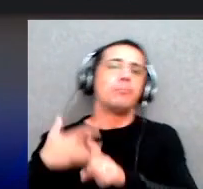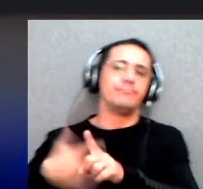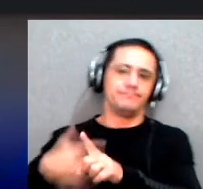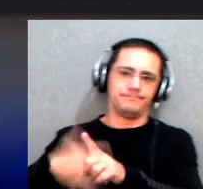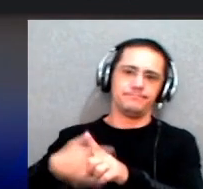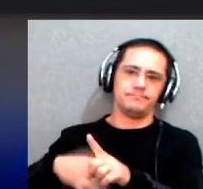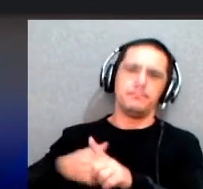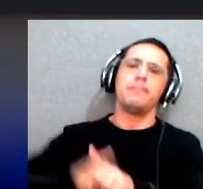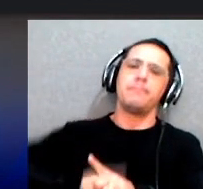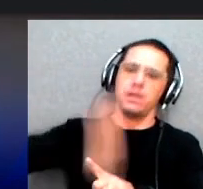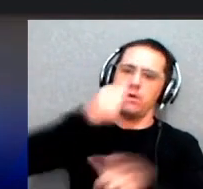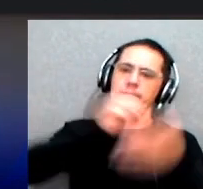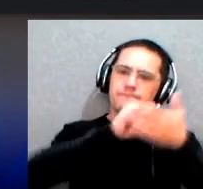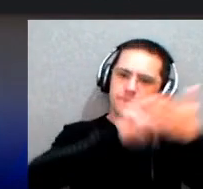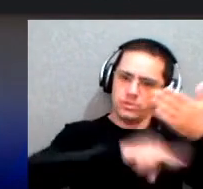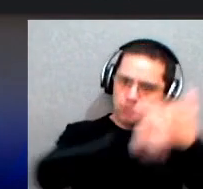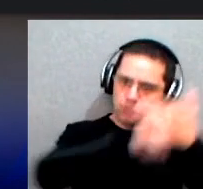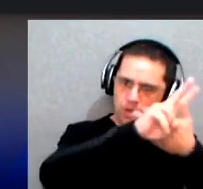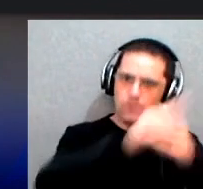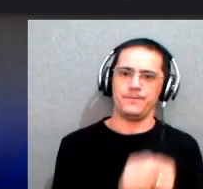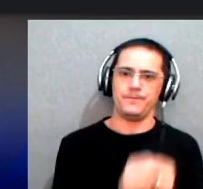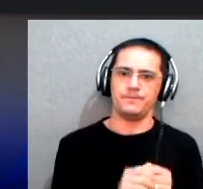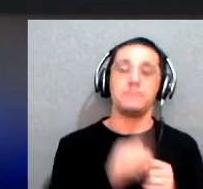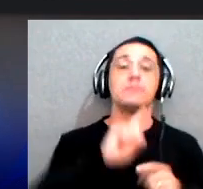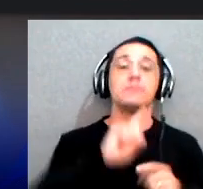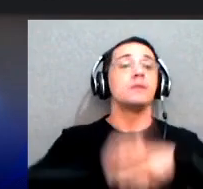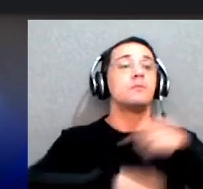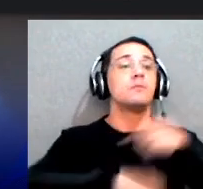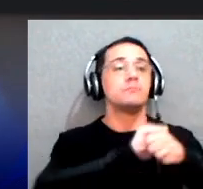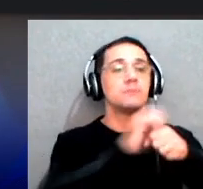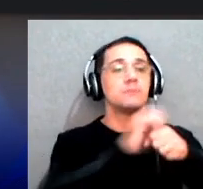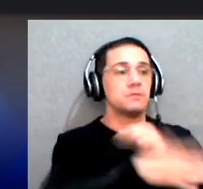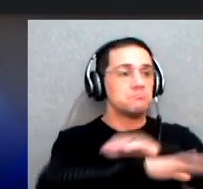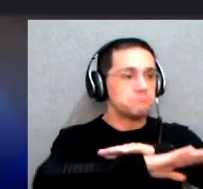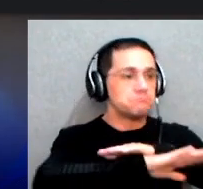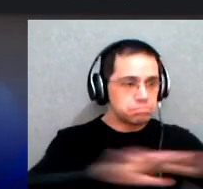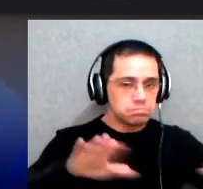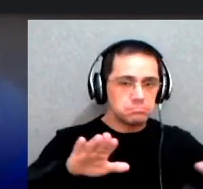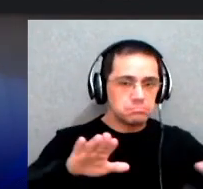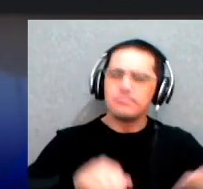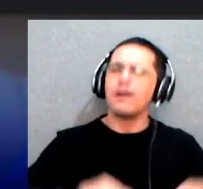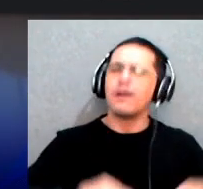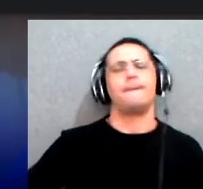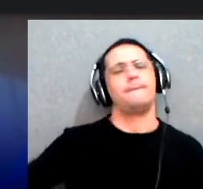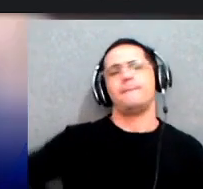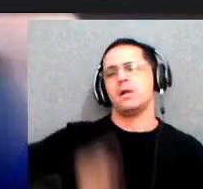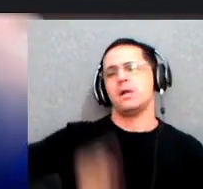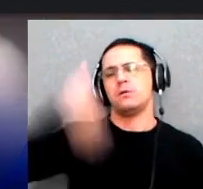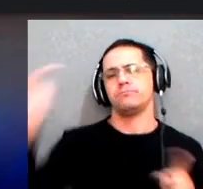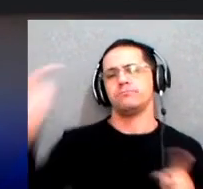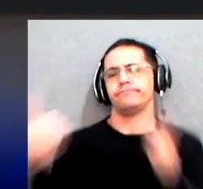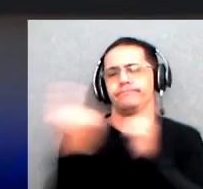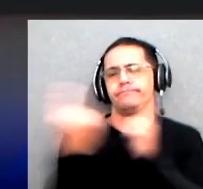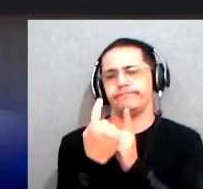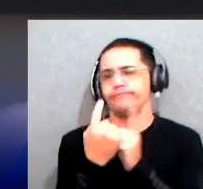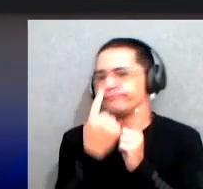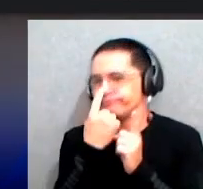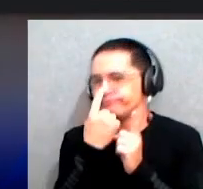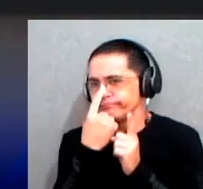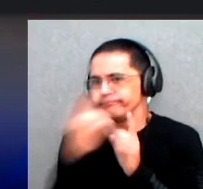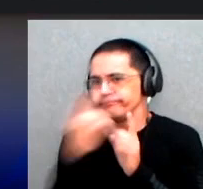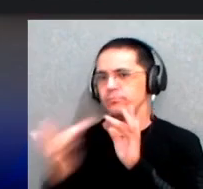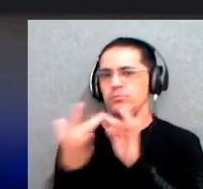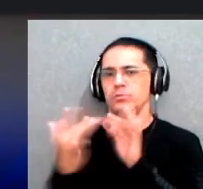seria adequada, pois não atende plenamente aos seus propósitos. Já outra situação, diz respeito ao júri virtual.